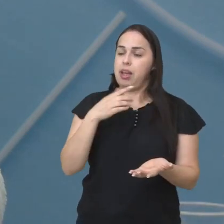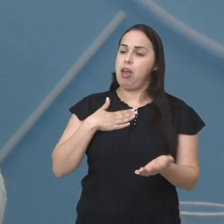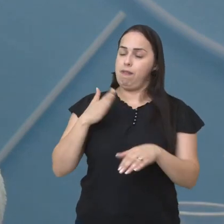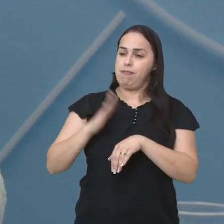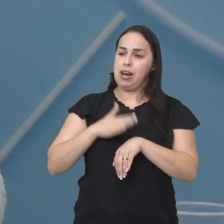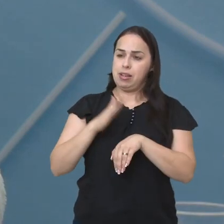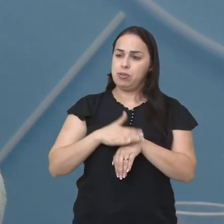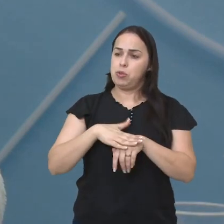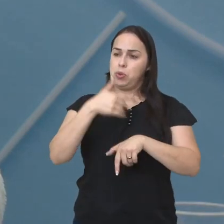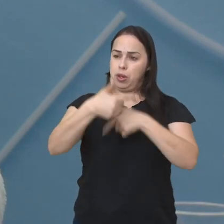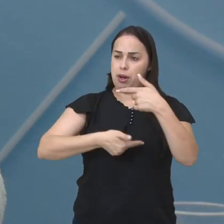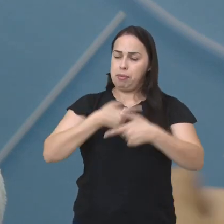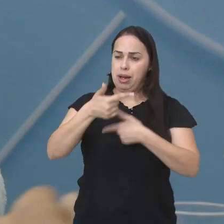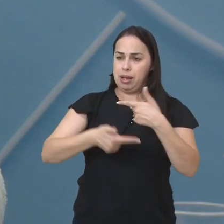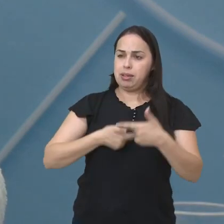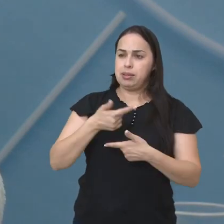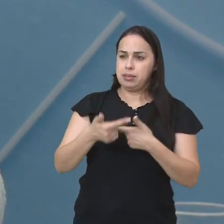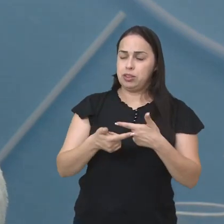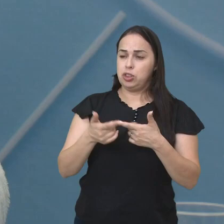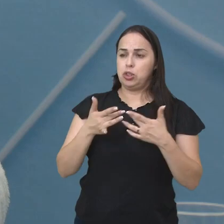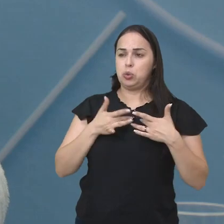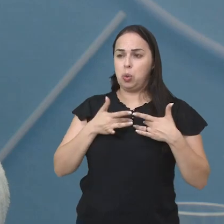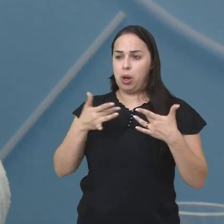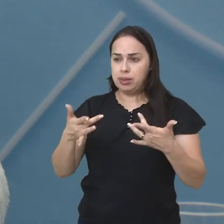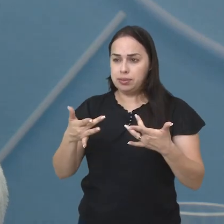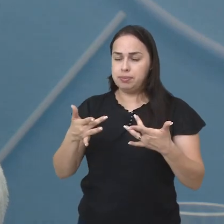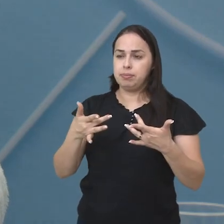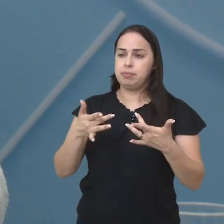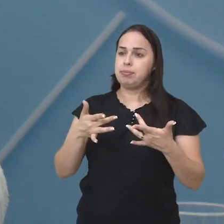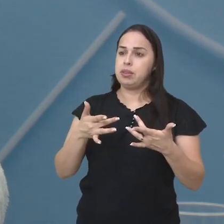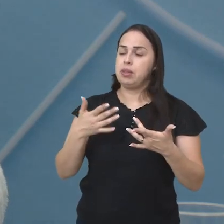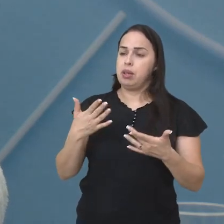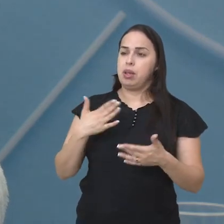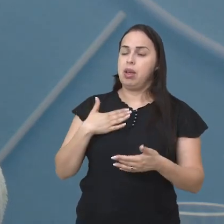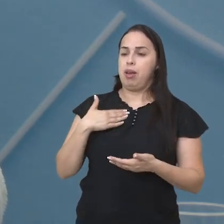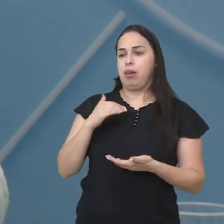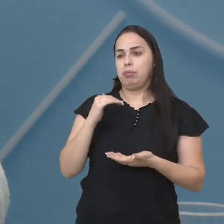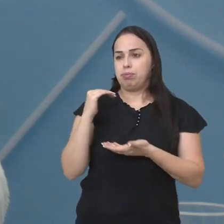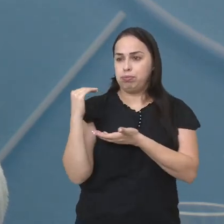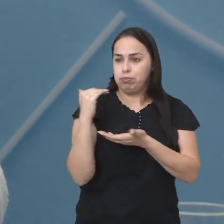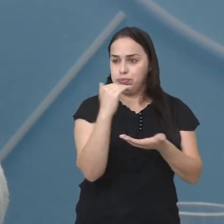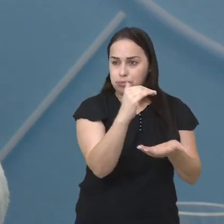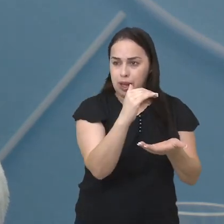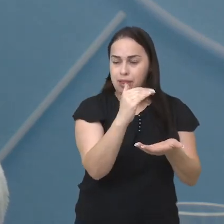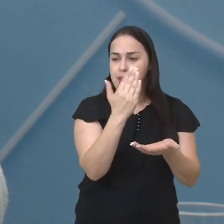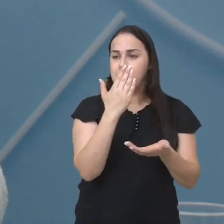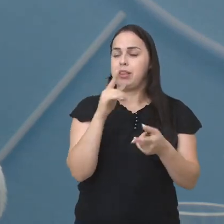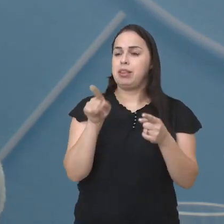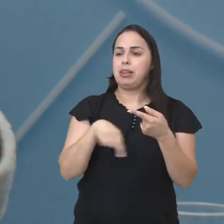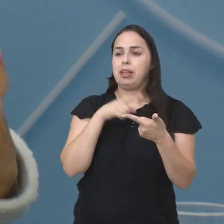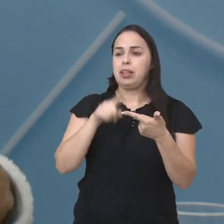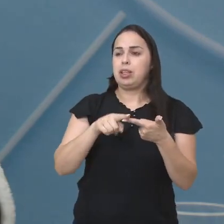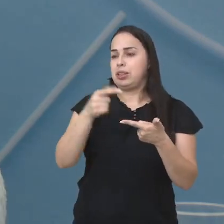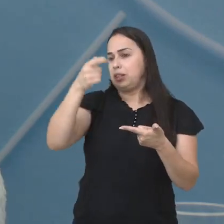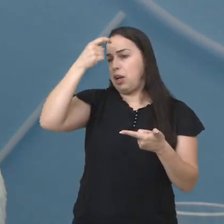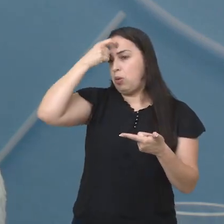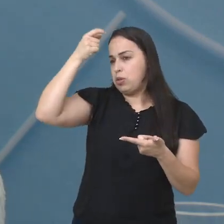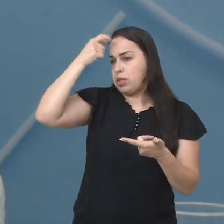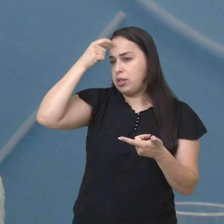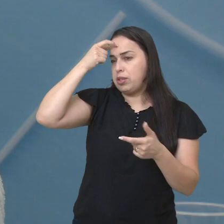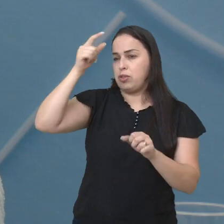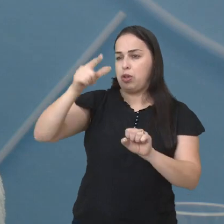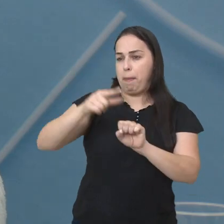trabalho de doação, né? Faço esse trabalho da doação, da conscientização do